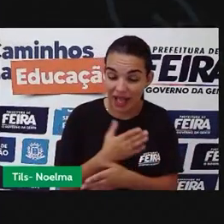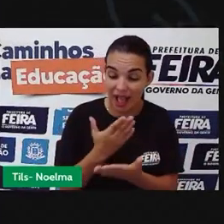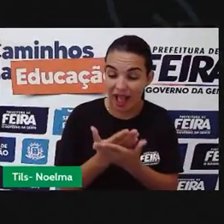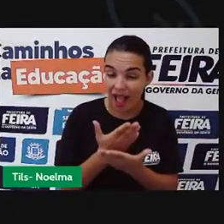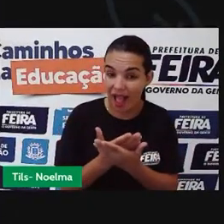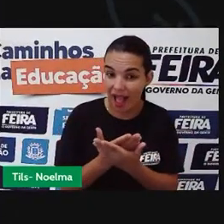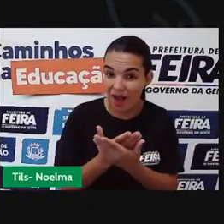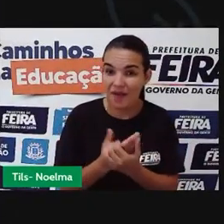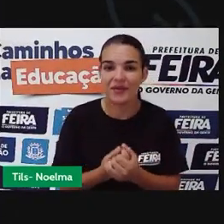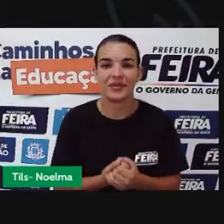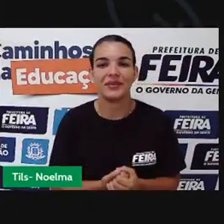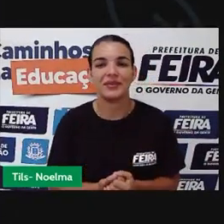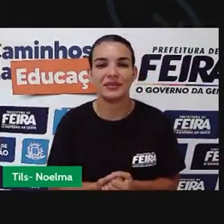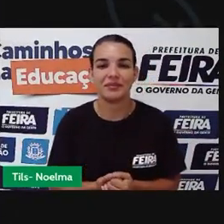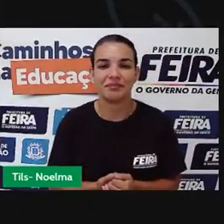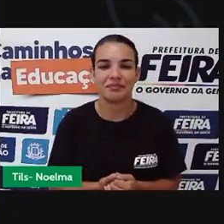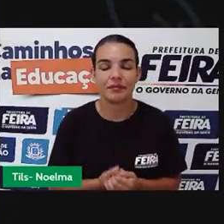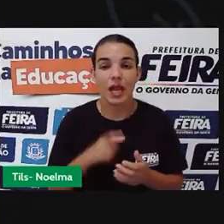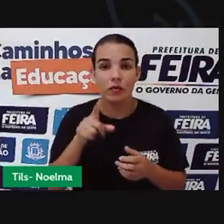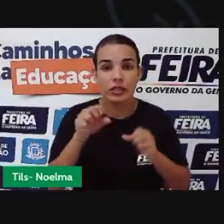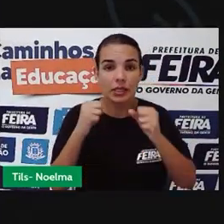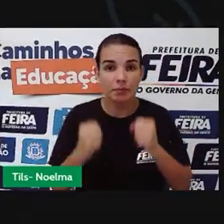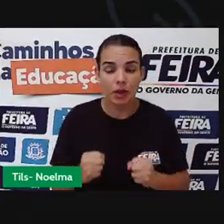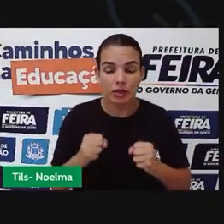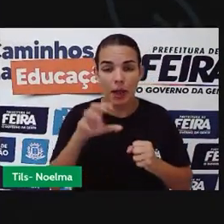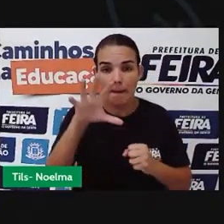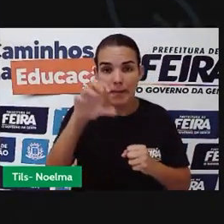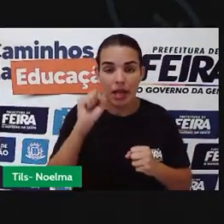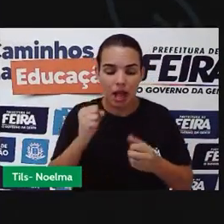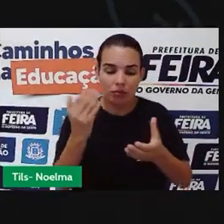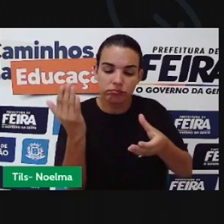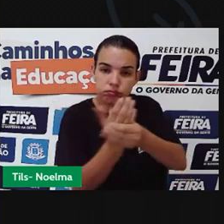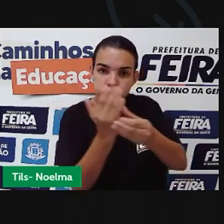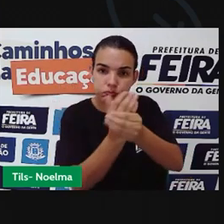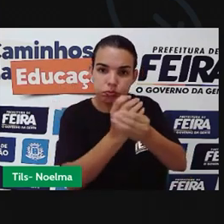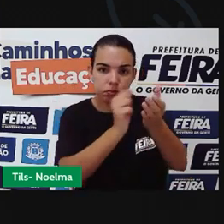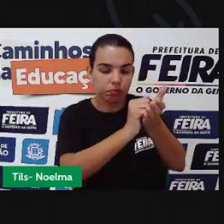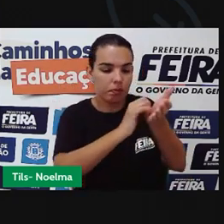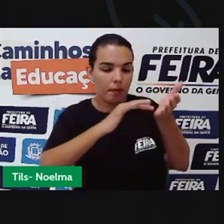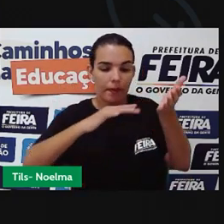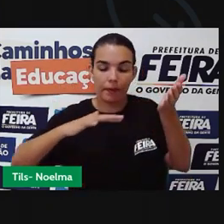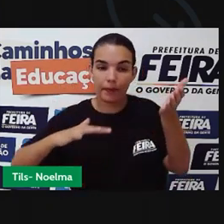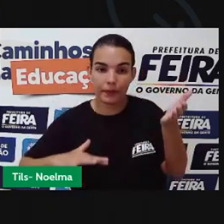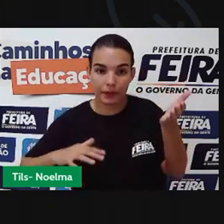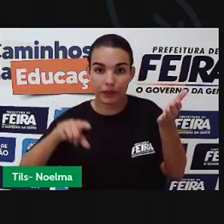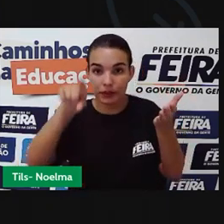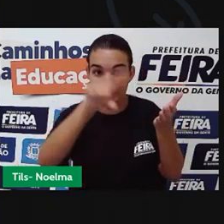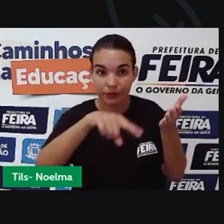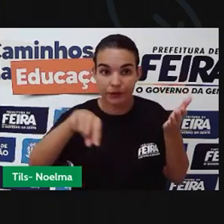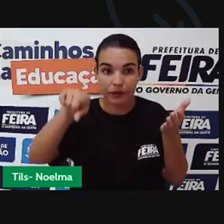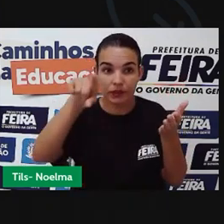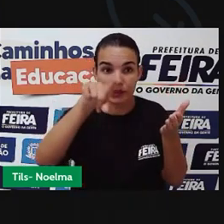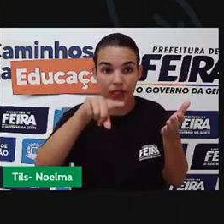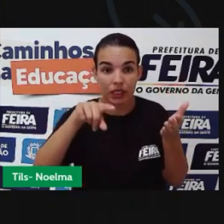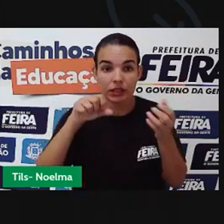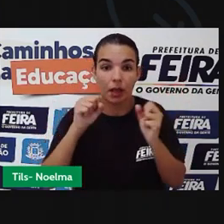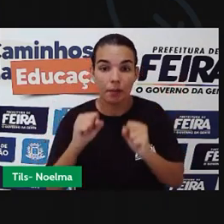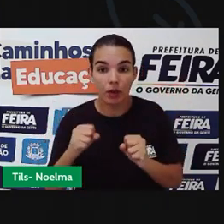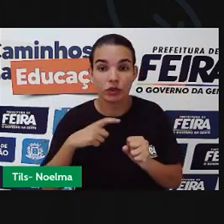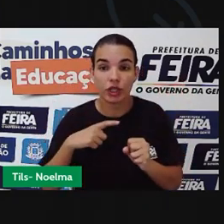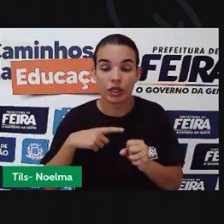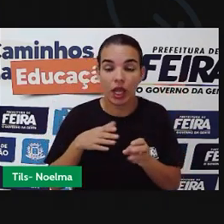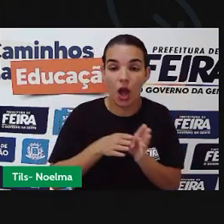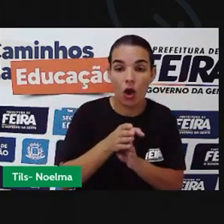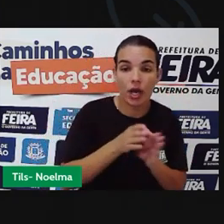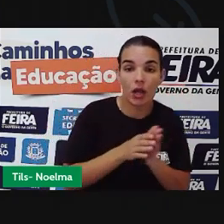ela vê encerrado por aqui peguem aí bloco de atividades de vocês né que já vem aí com